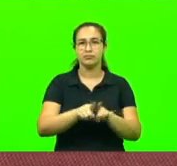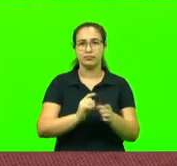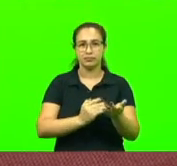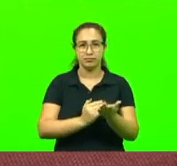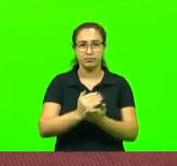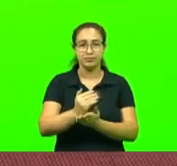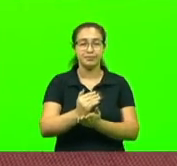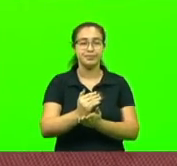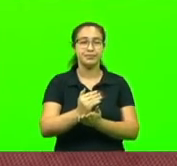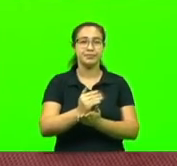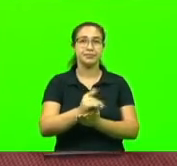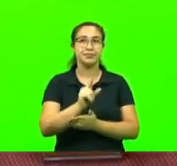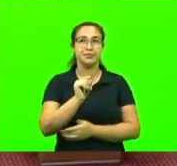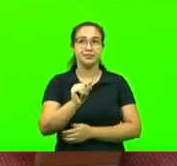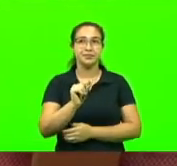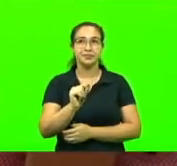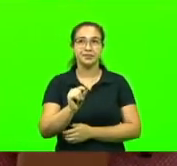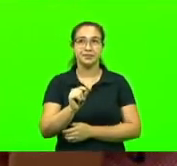iniciando